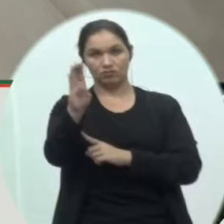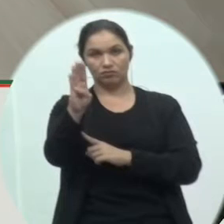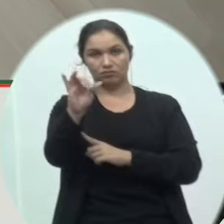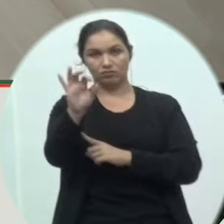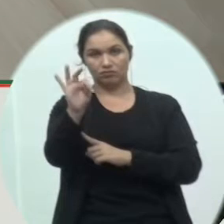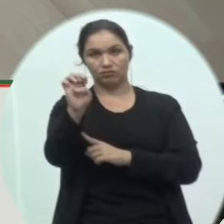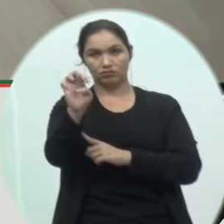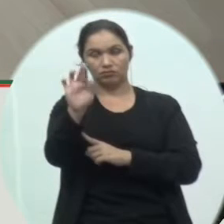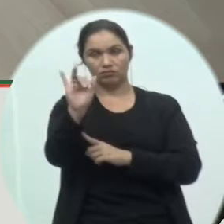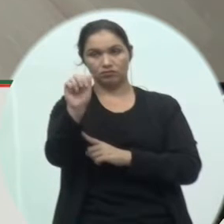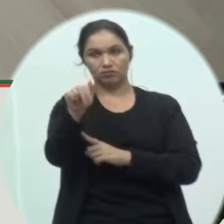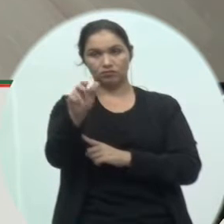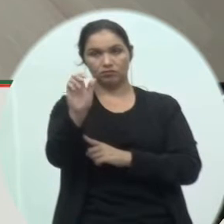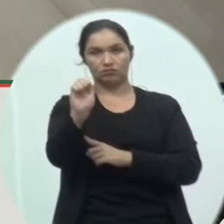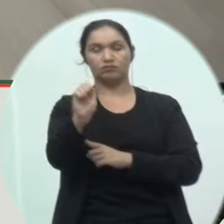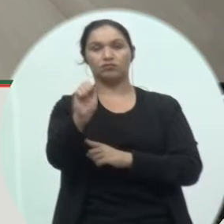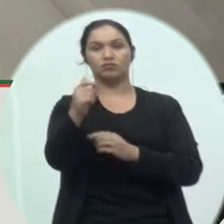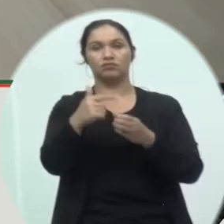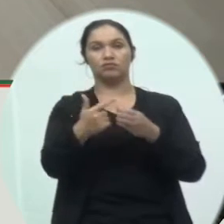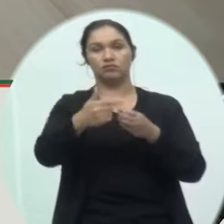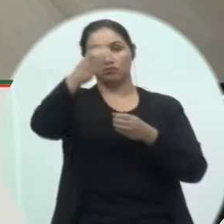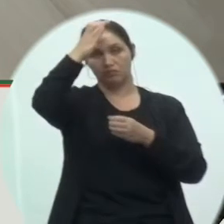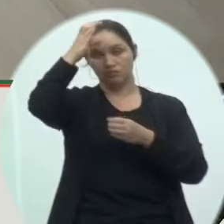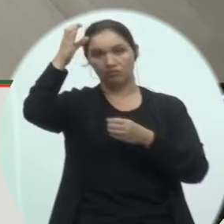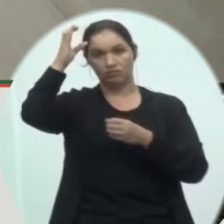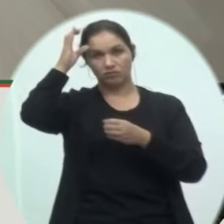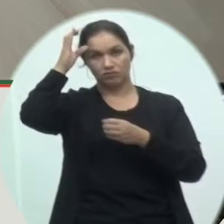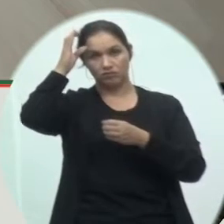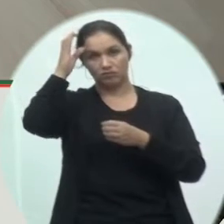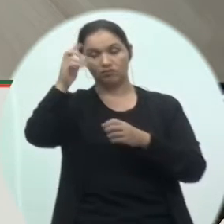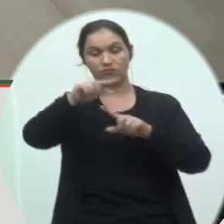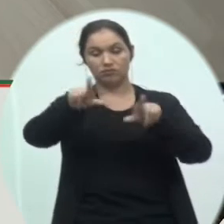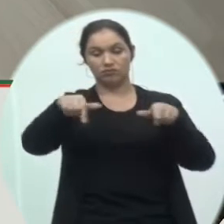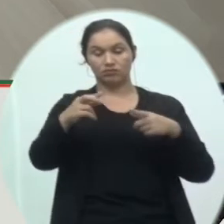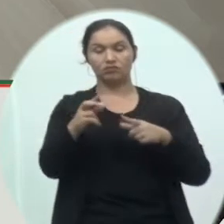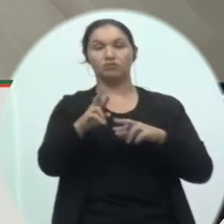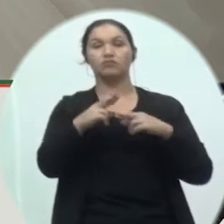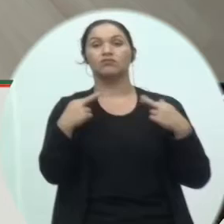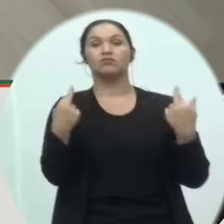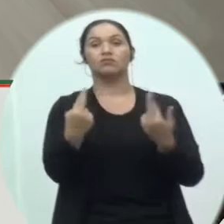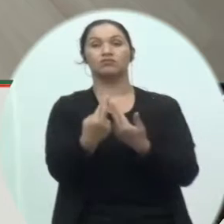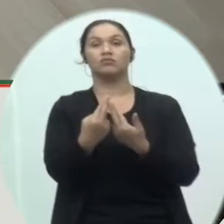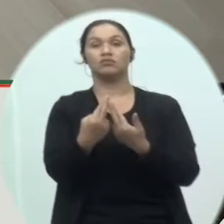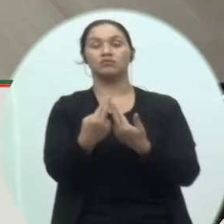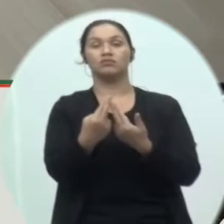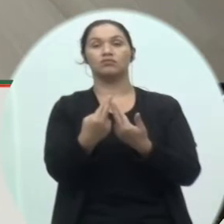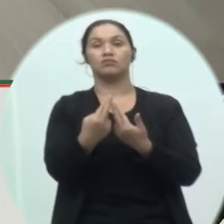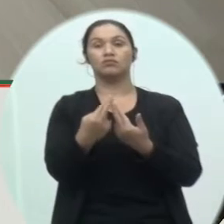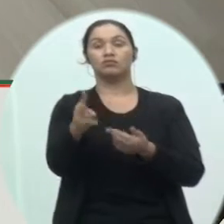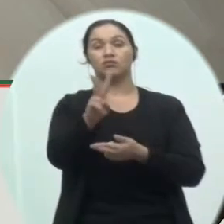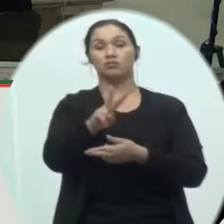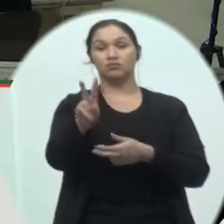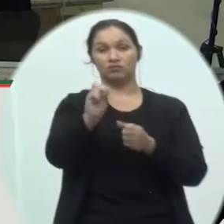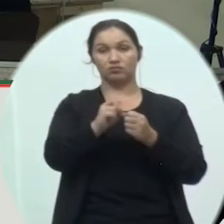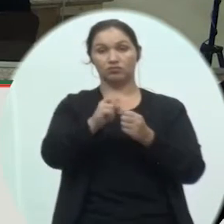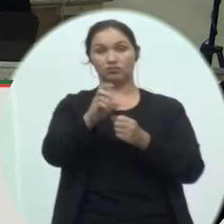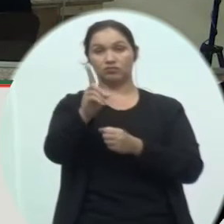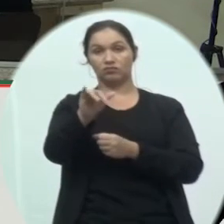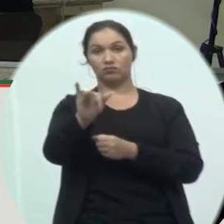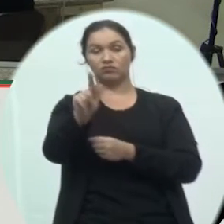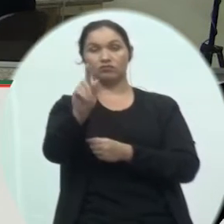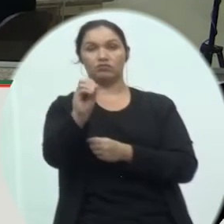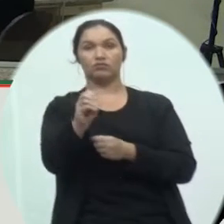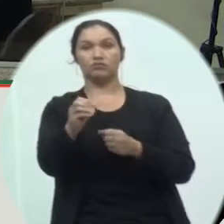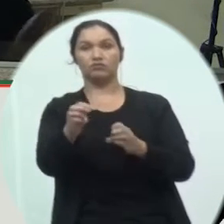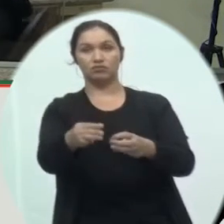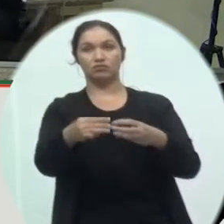cumprimentos, salas das sessões, 16 de abril de 2019, vereador proponente, vereador Diego Goulart. A